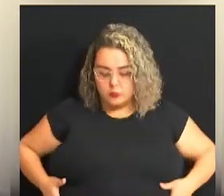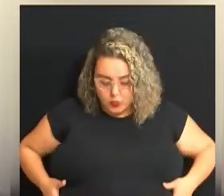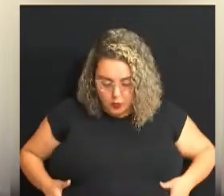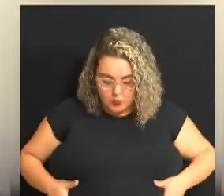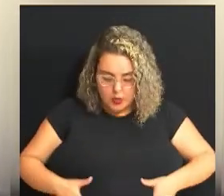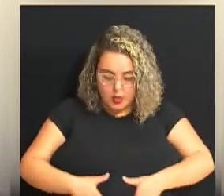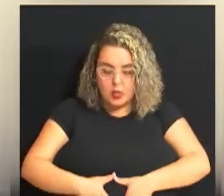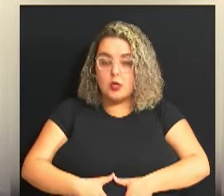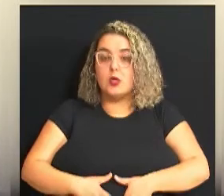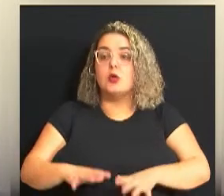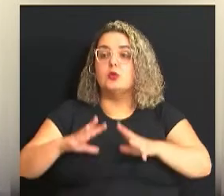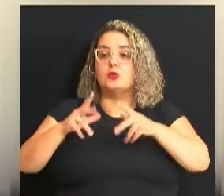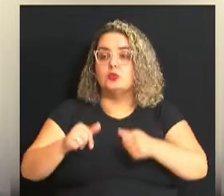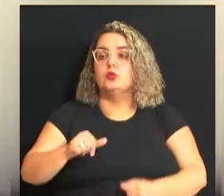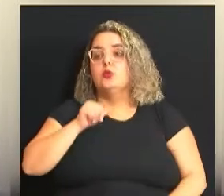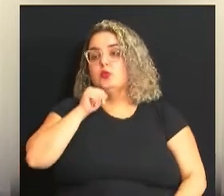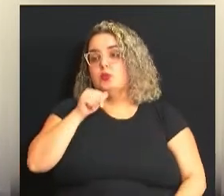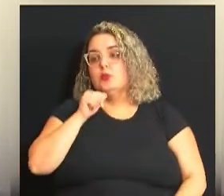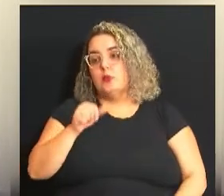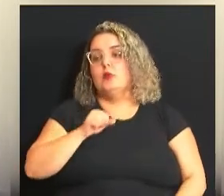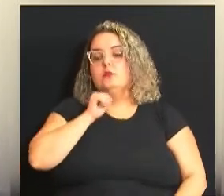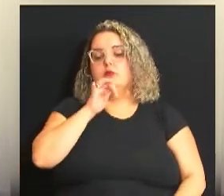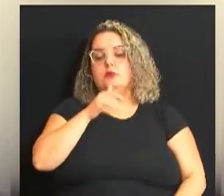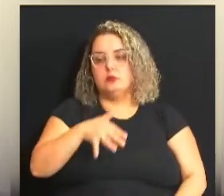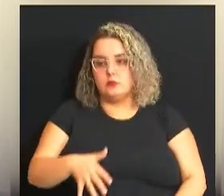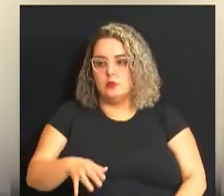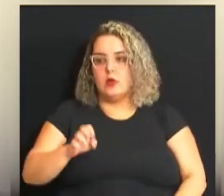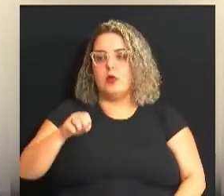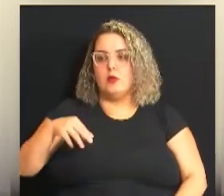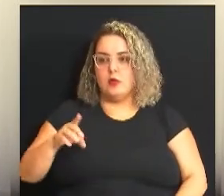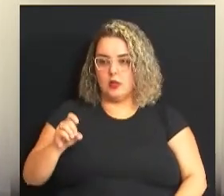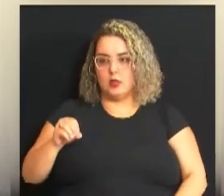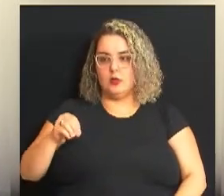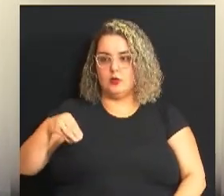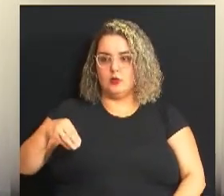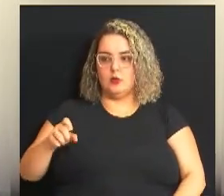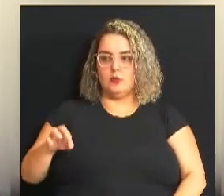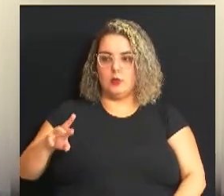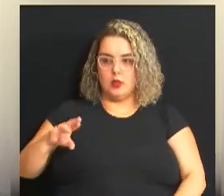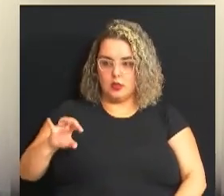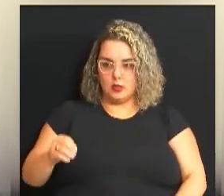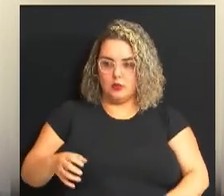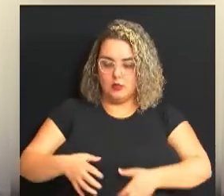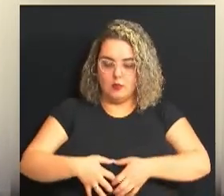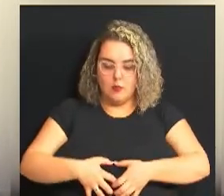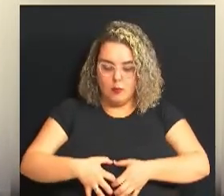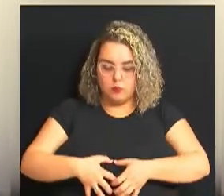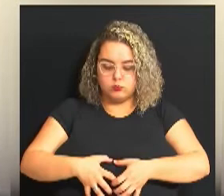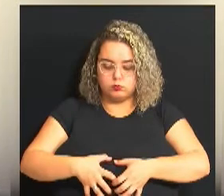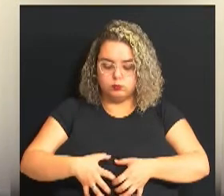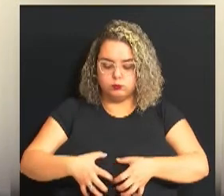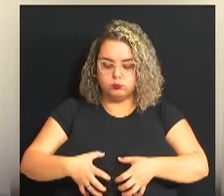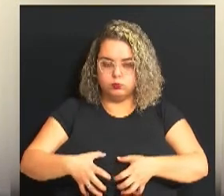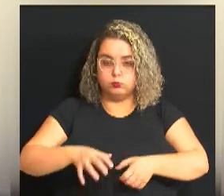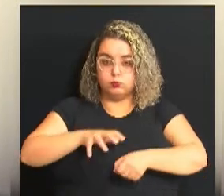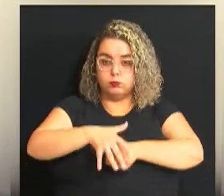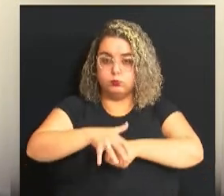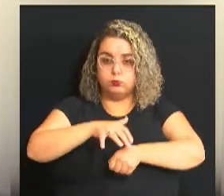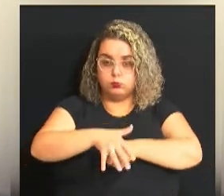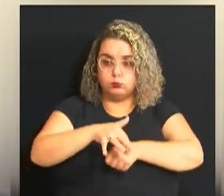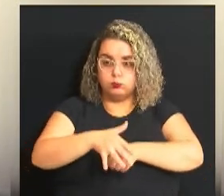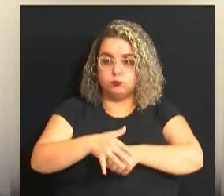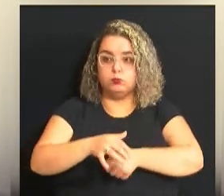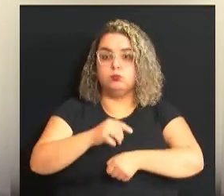E todo mês, quando a mulher menstrua, aquele endométrio fora do lugar vai crescer, inflamar e